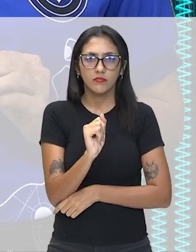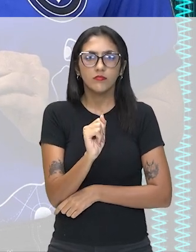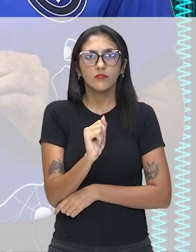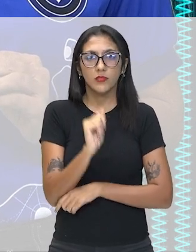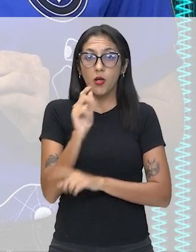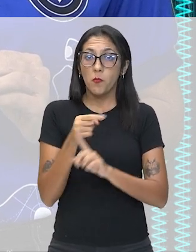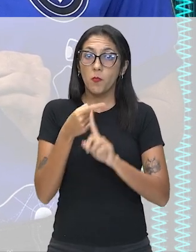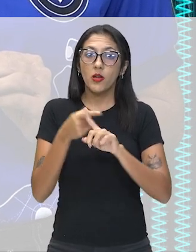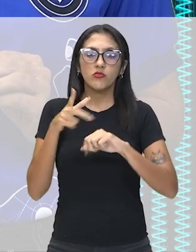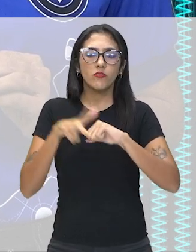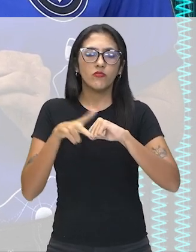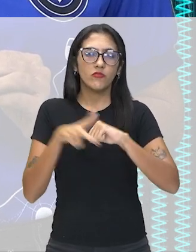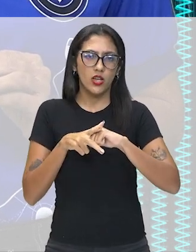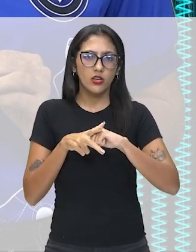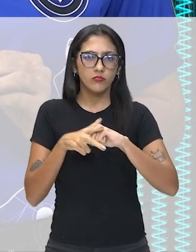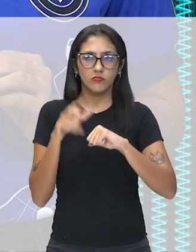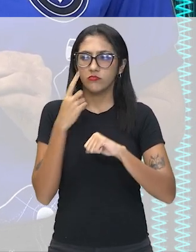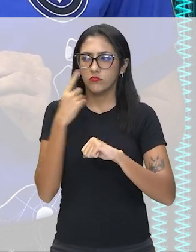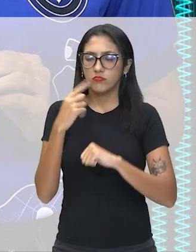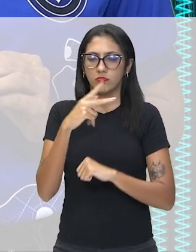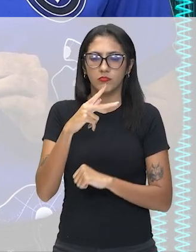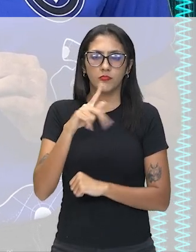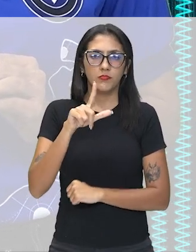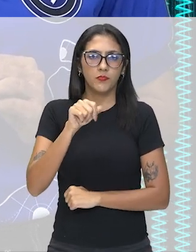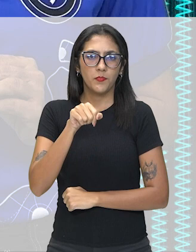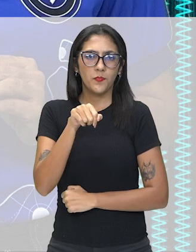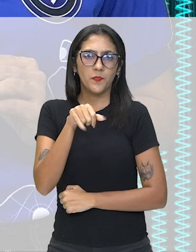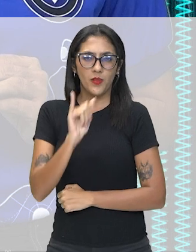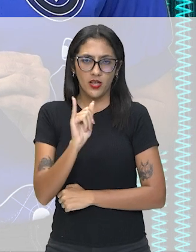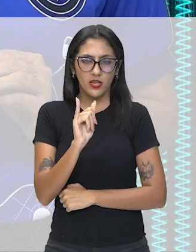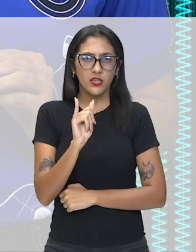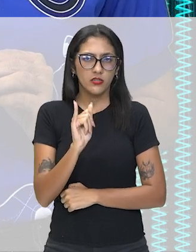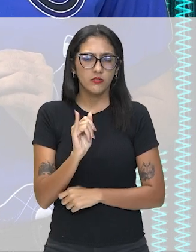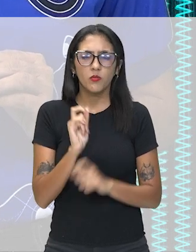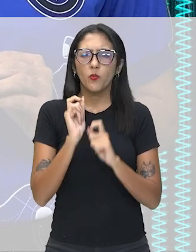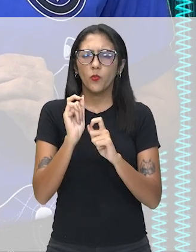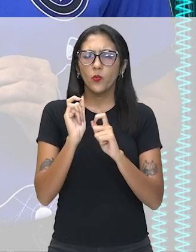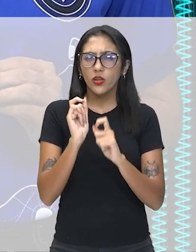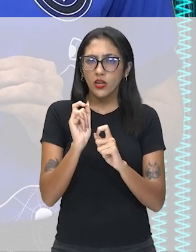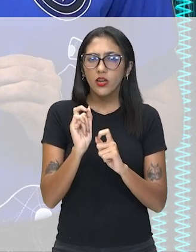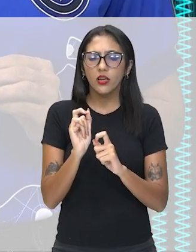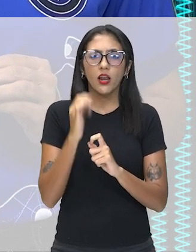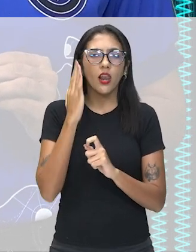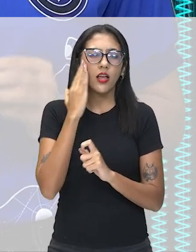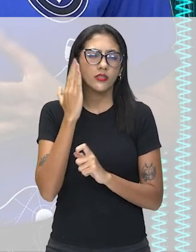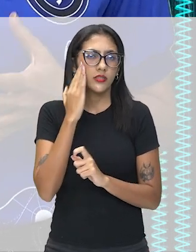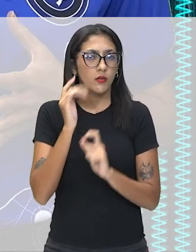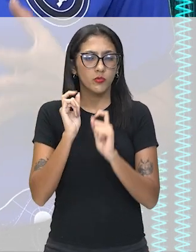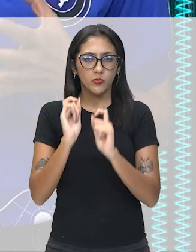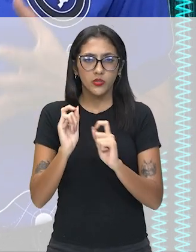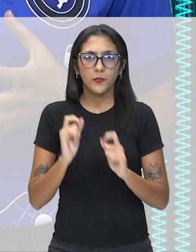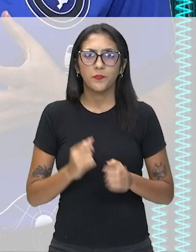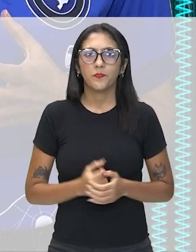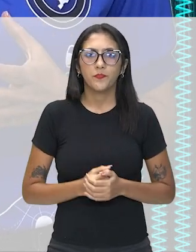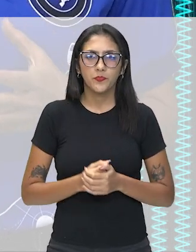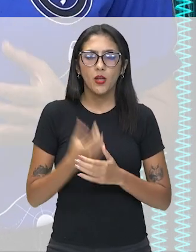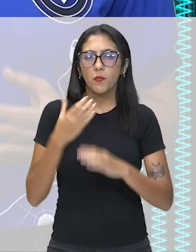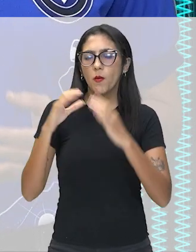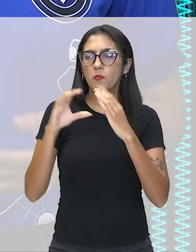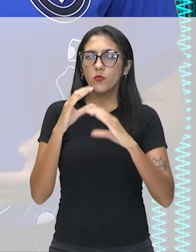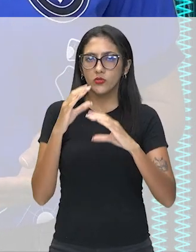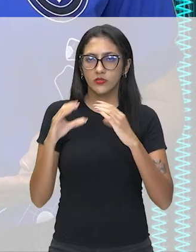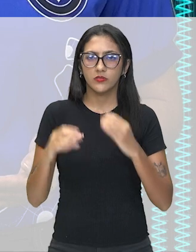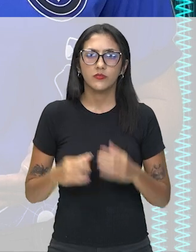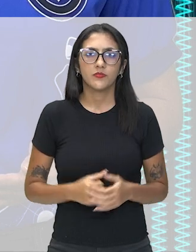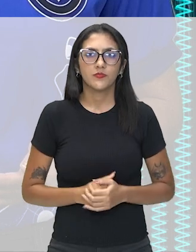aqui? Play. No caso tem um complemento. Play o quê? Tocar o quê? The piano, né? O piano.